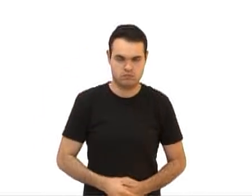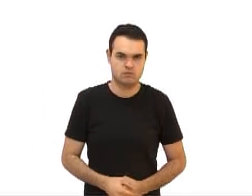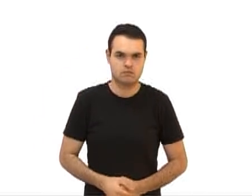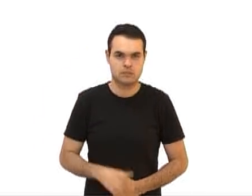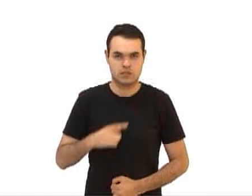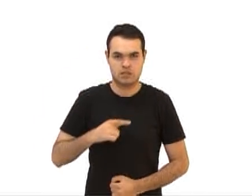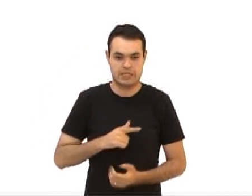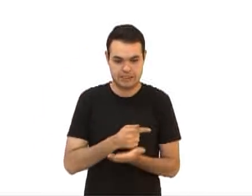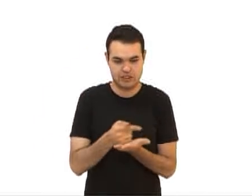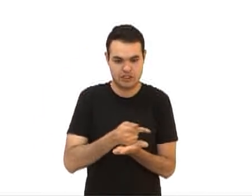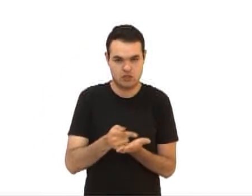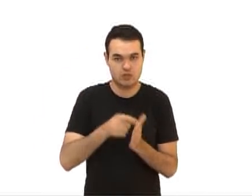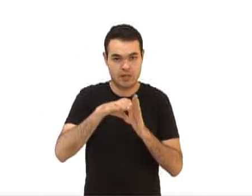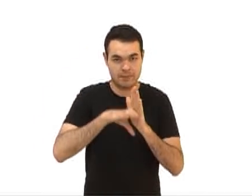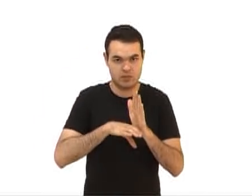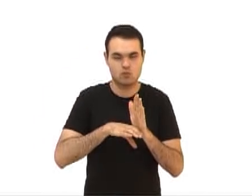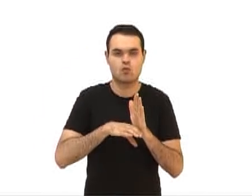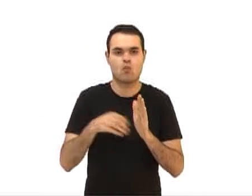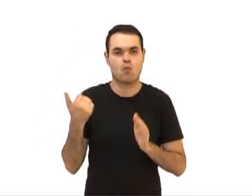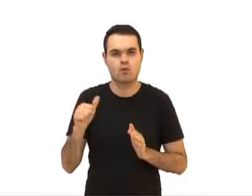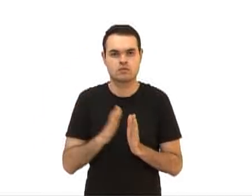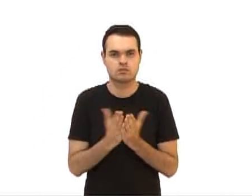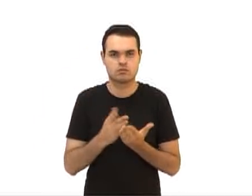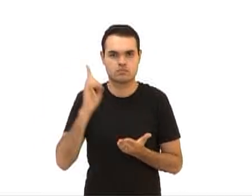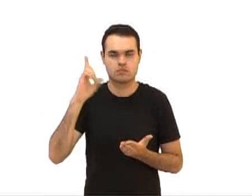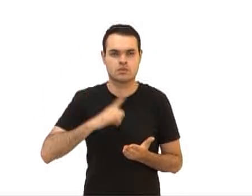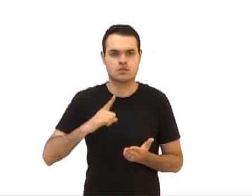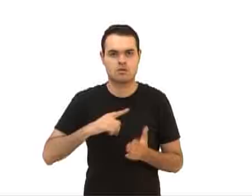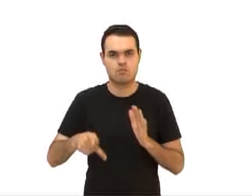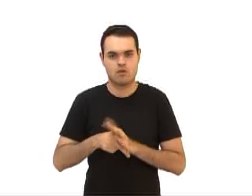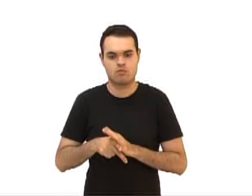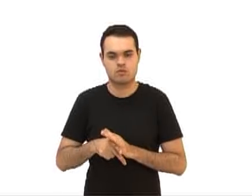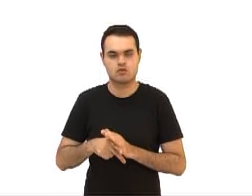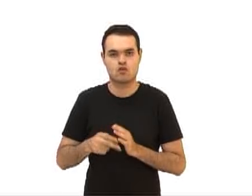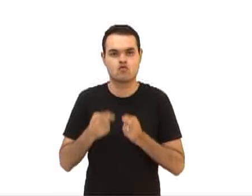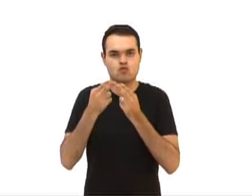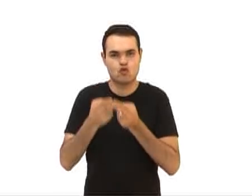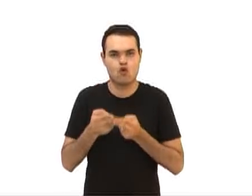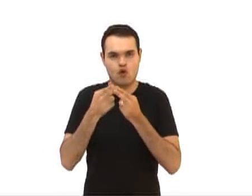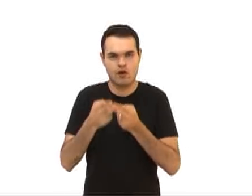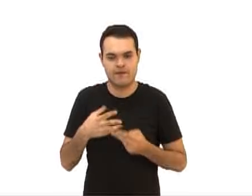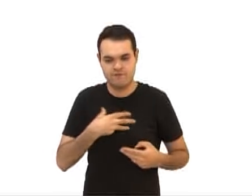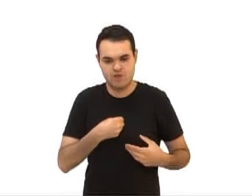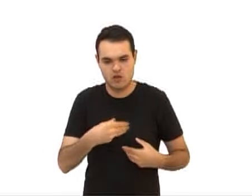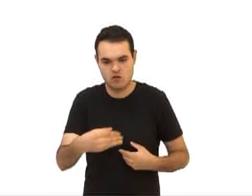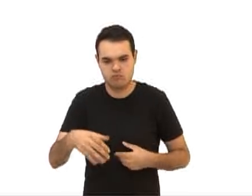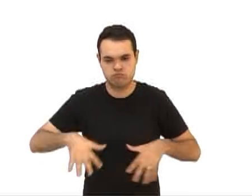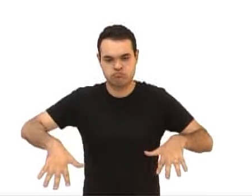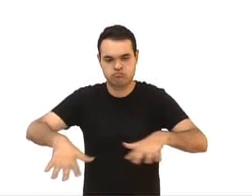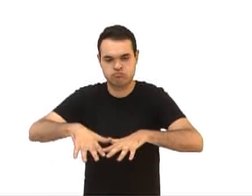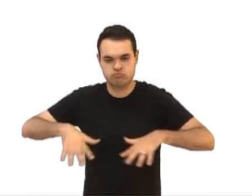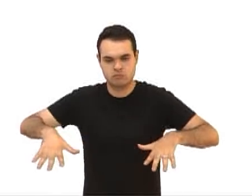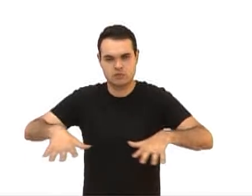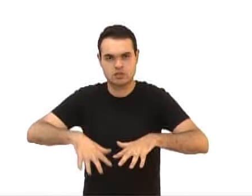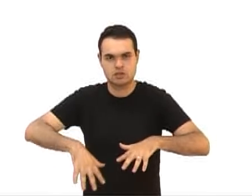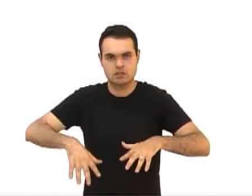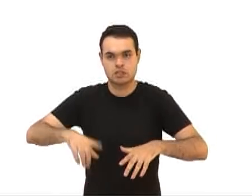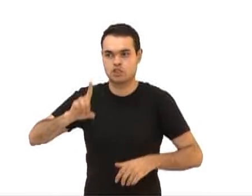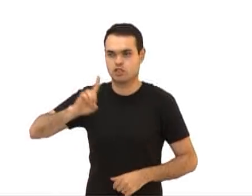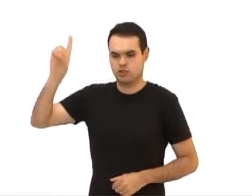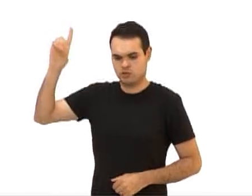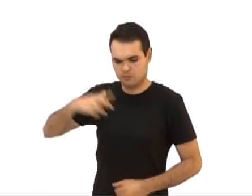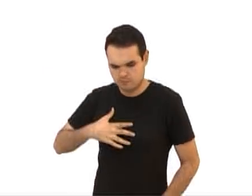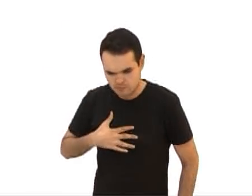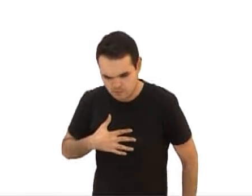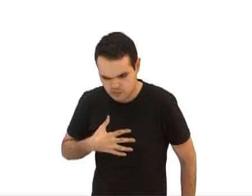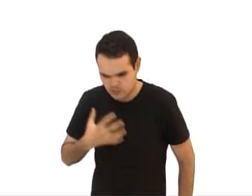No capítulo 11 lá. A torre construída na Babilônia pelos descendentes de Noé, com a intenção de eternizar os nomes. Provocou a ira de Deus